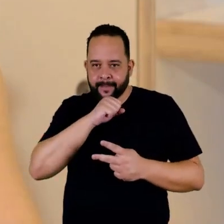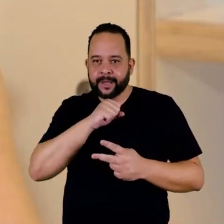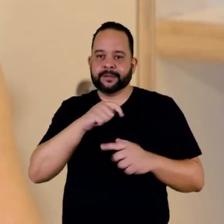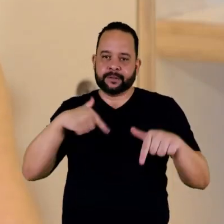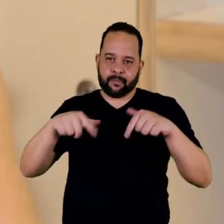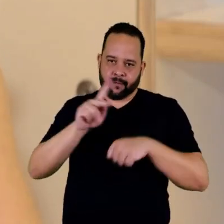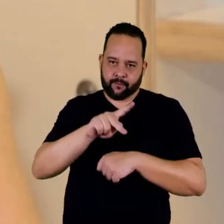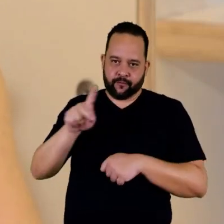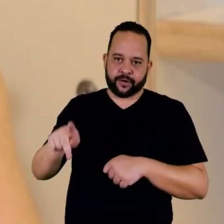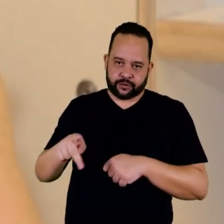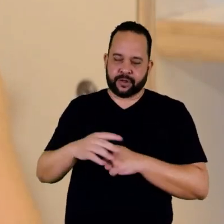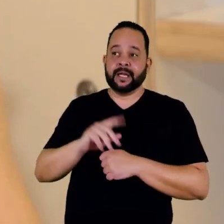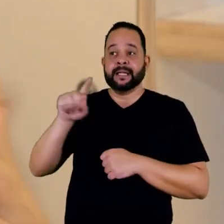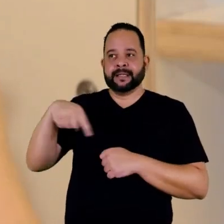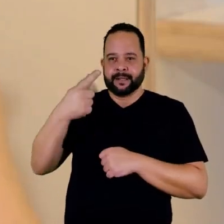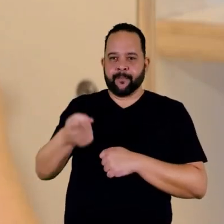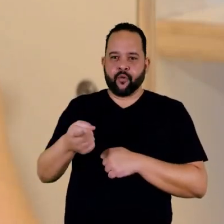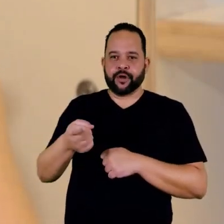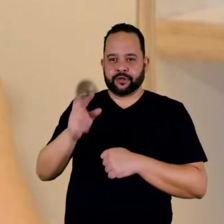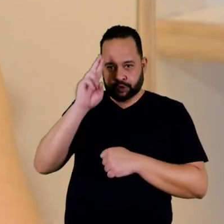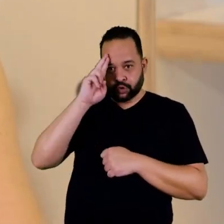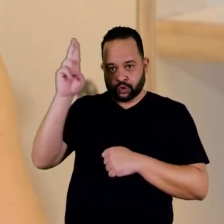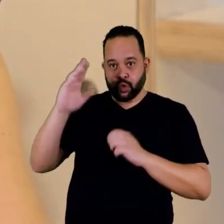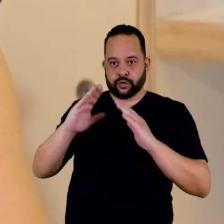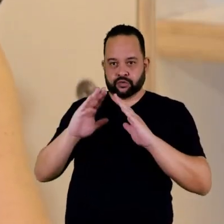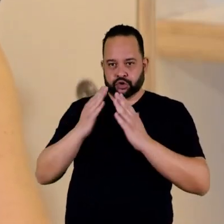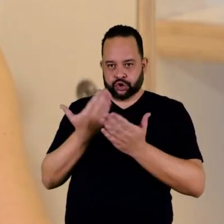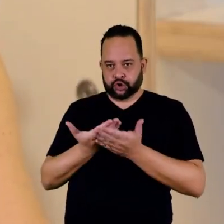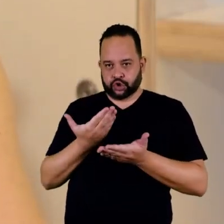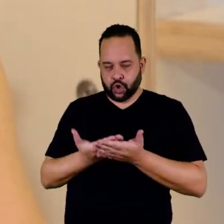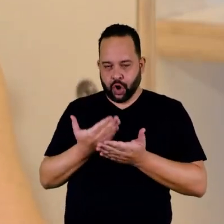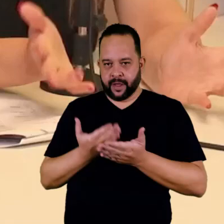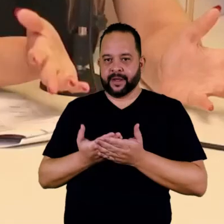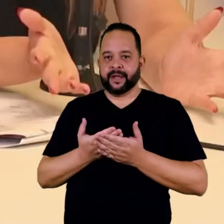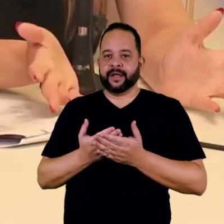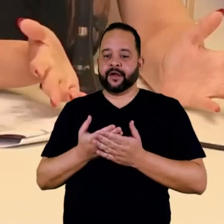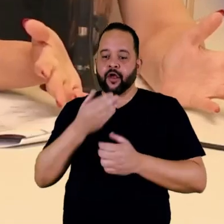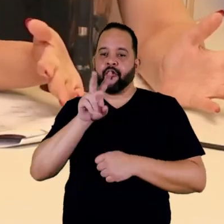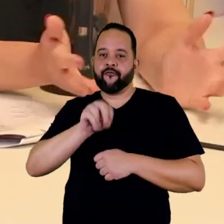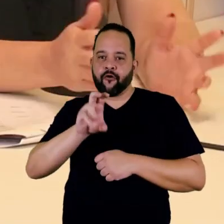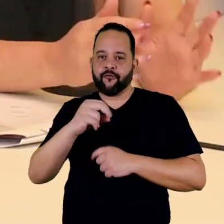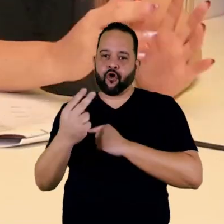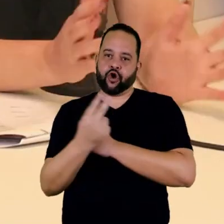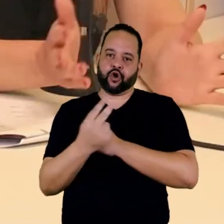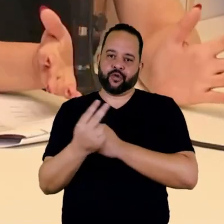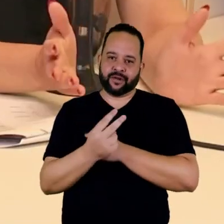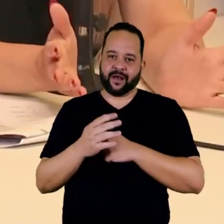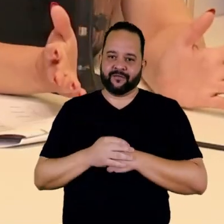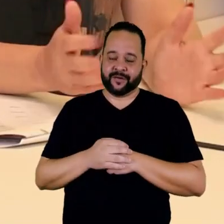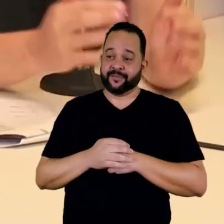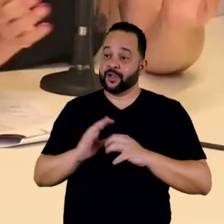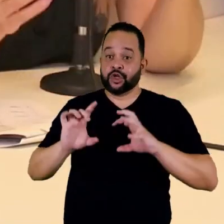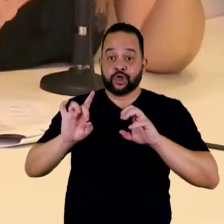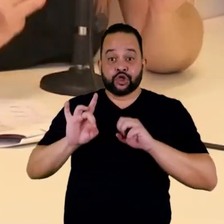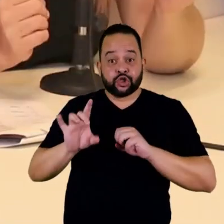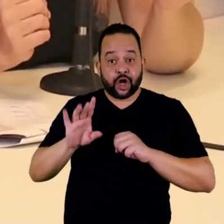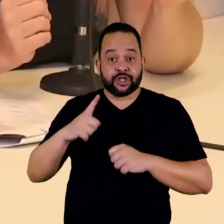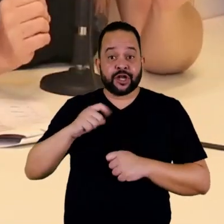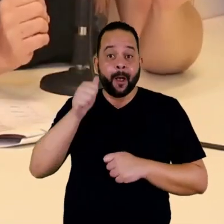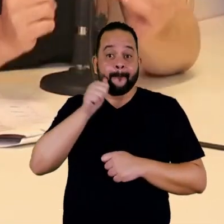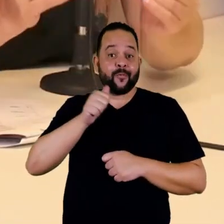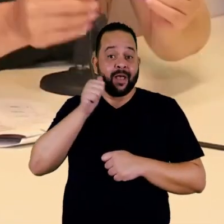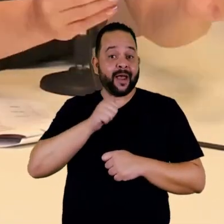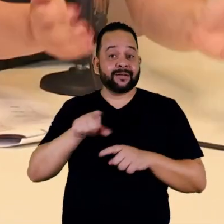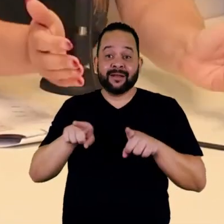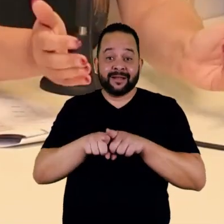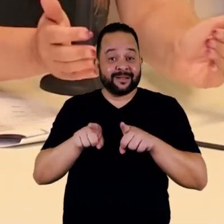mas eh a gente sempre foi criada pela minha avó então era uma mulherada a gente brincava até as cachorras né os os